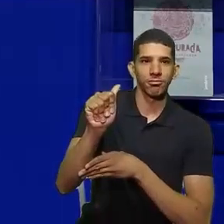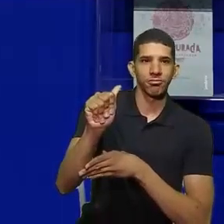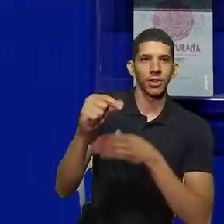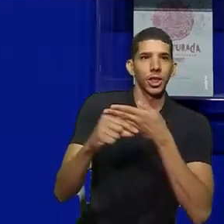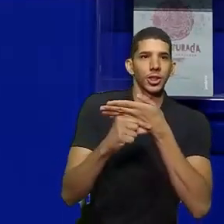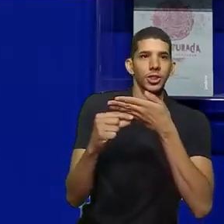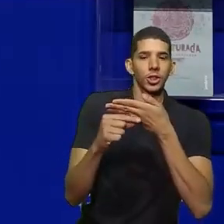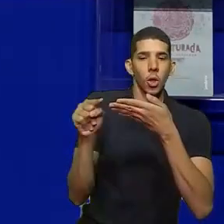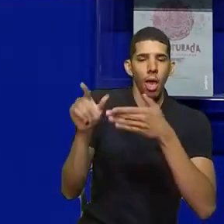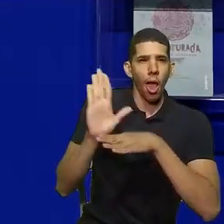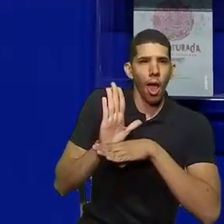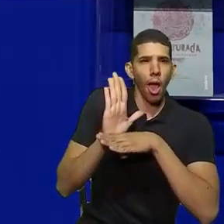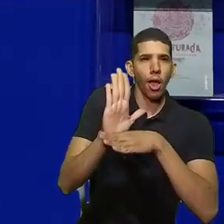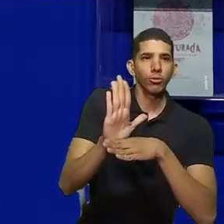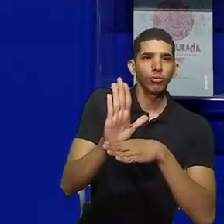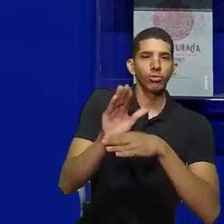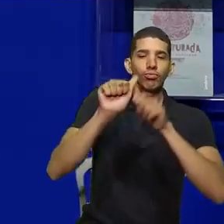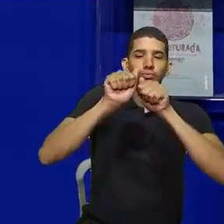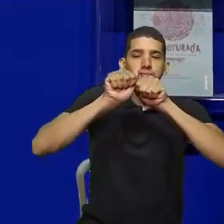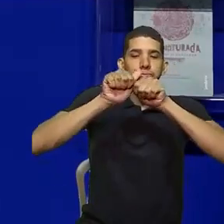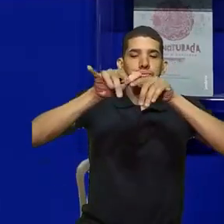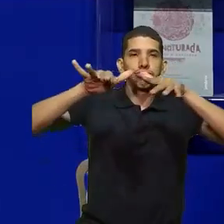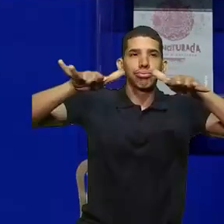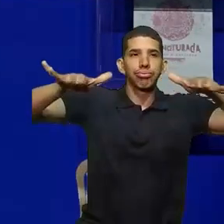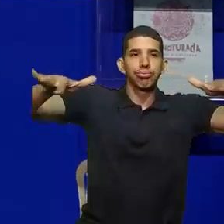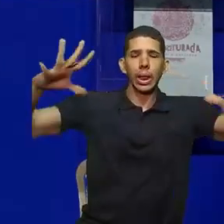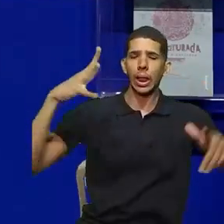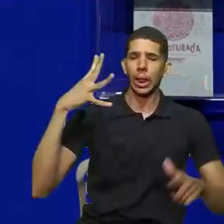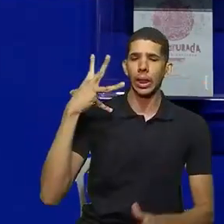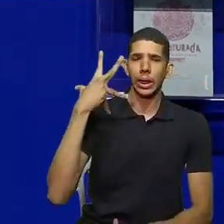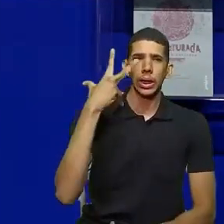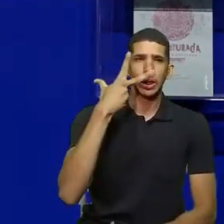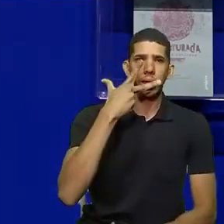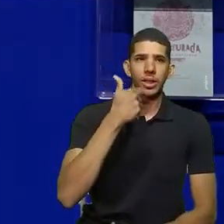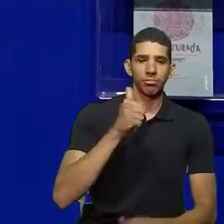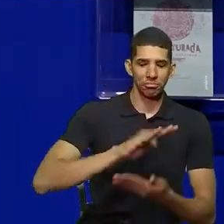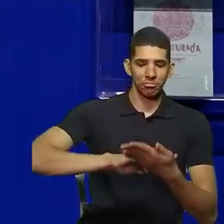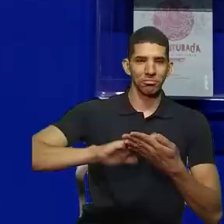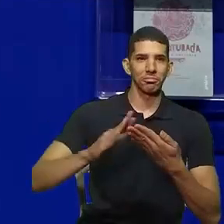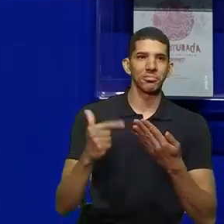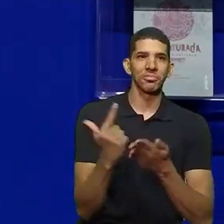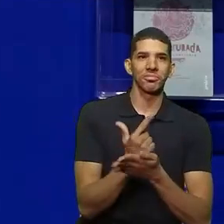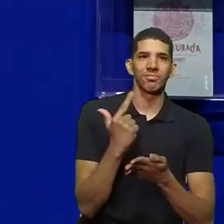Está muito bonito, gente, muito bonito, muito.